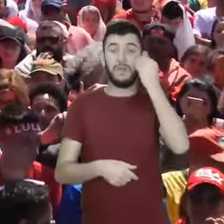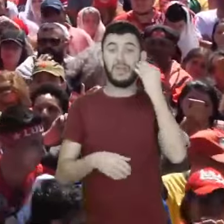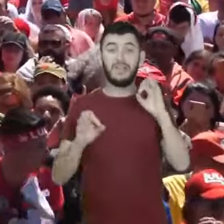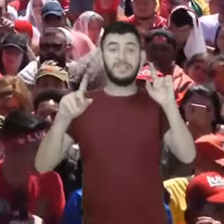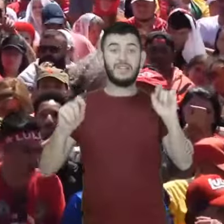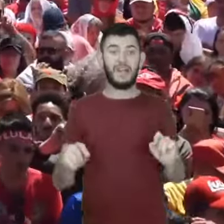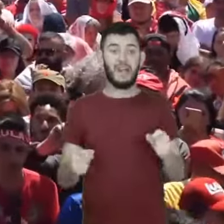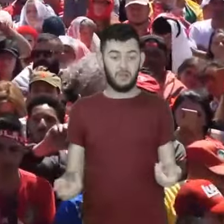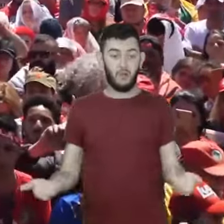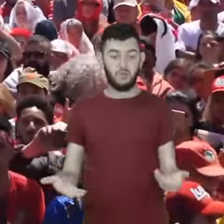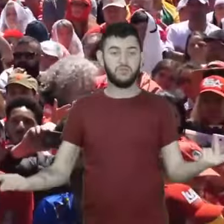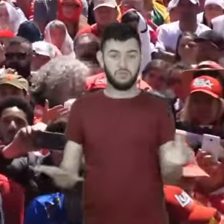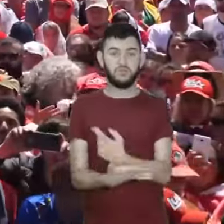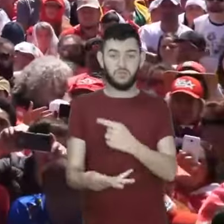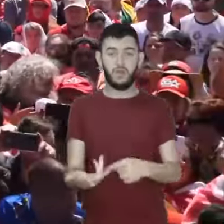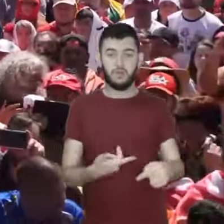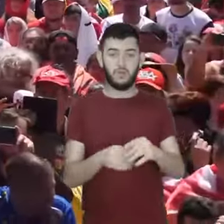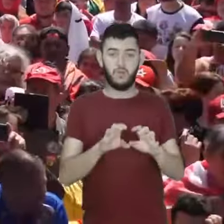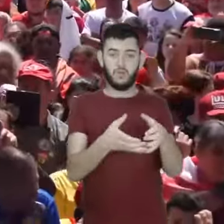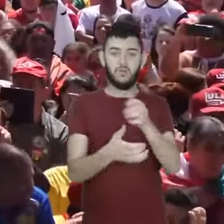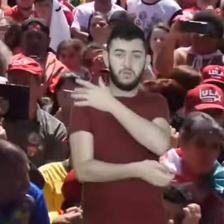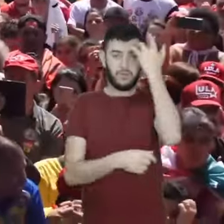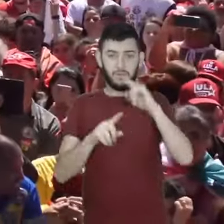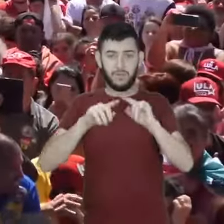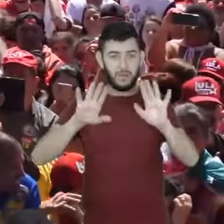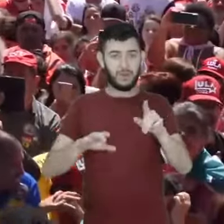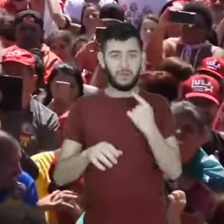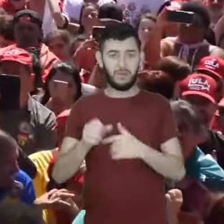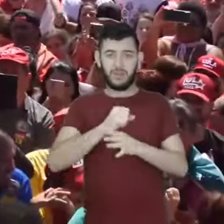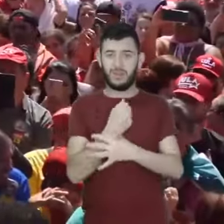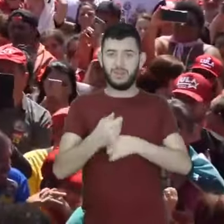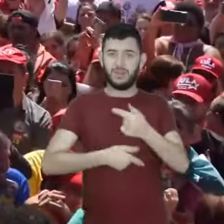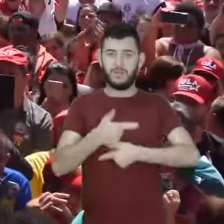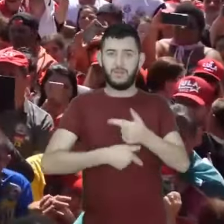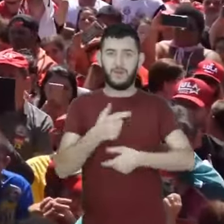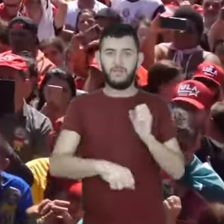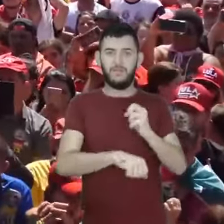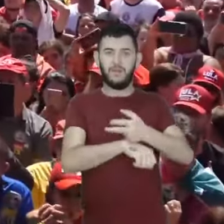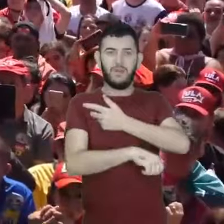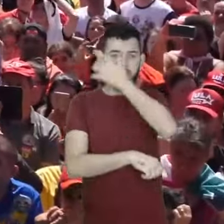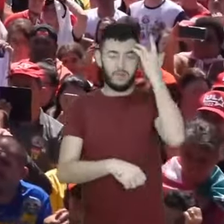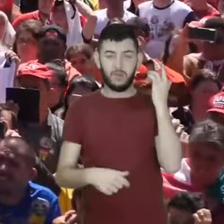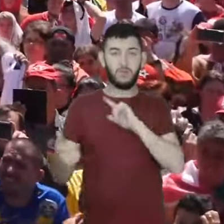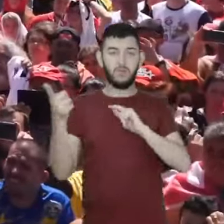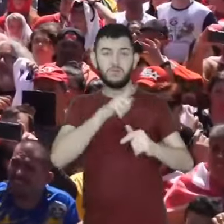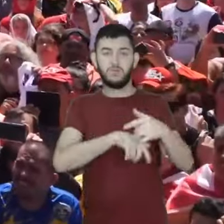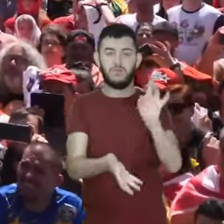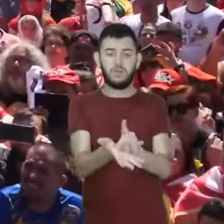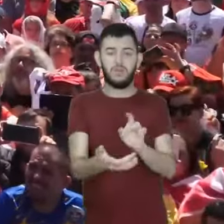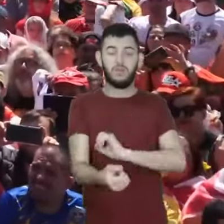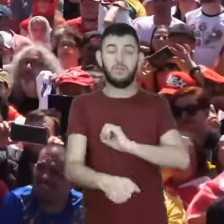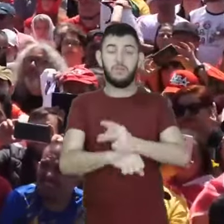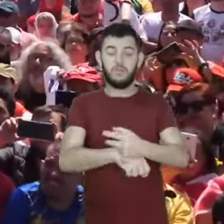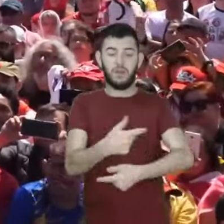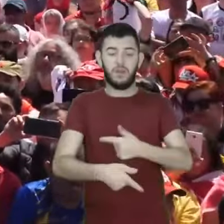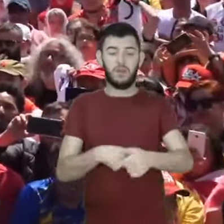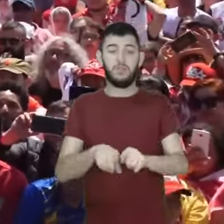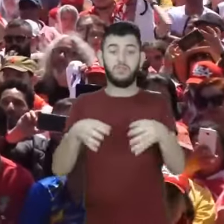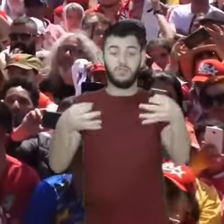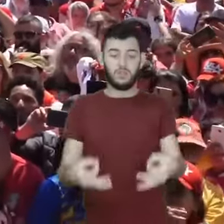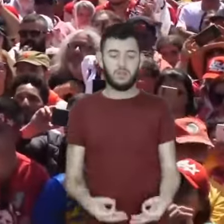que garantir que essas pessoas têm emprego, porque é o emprego que dá dignidade à gente. Você não sabe